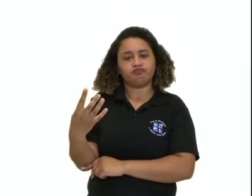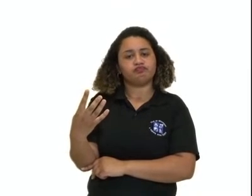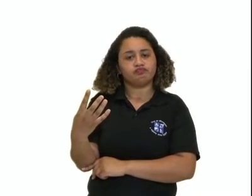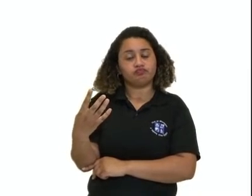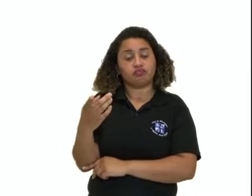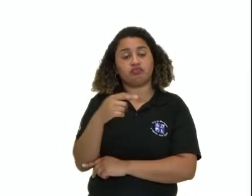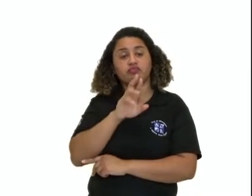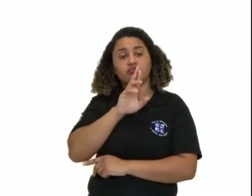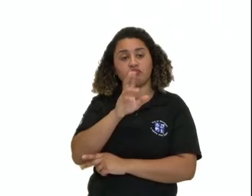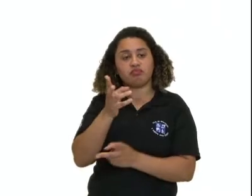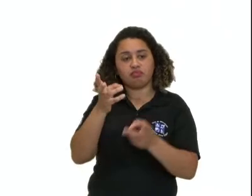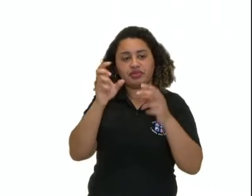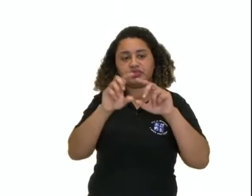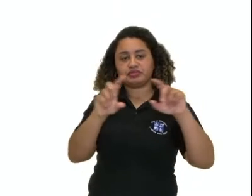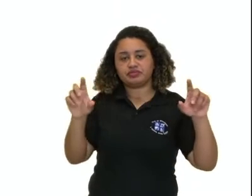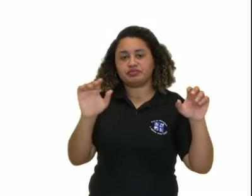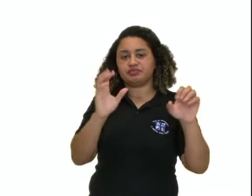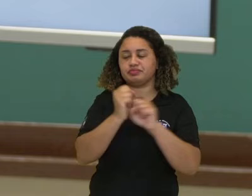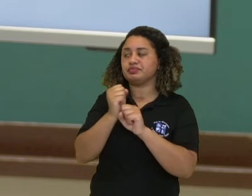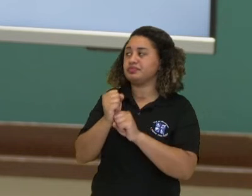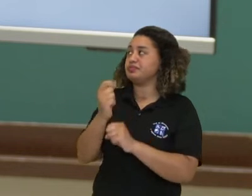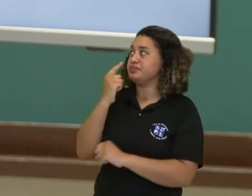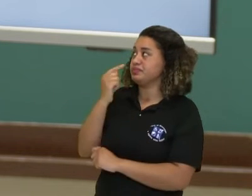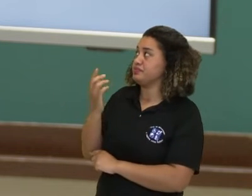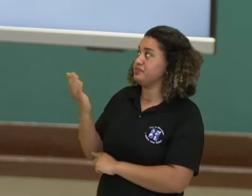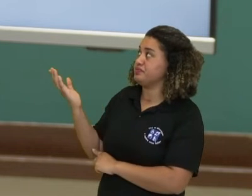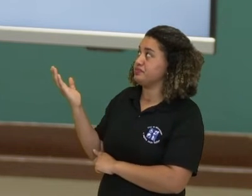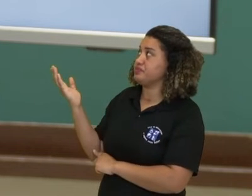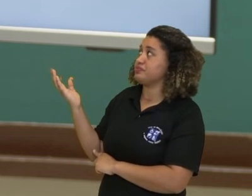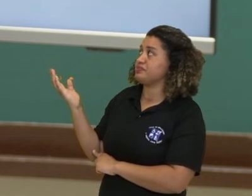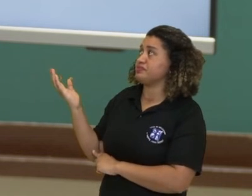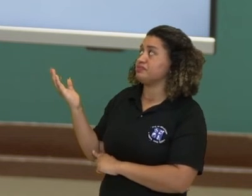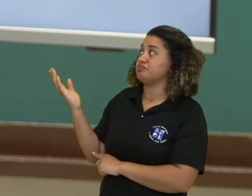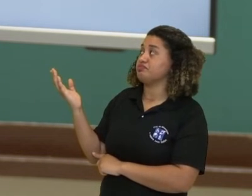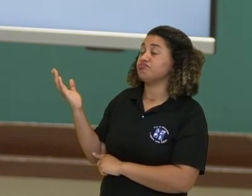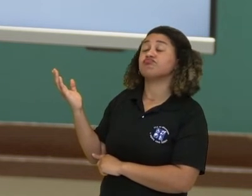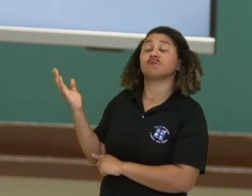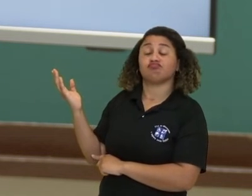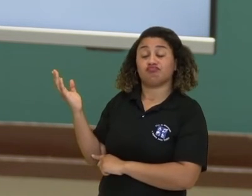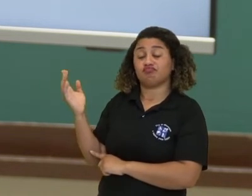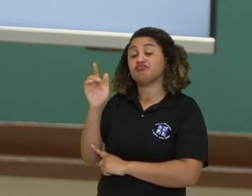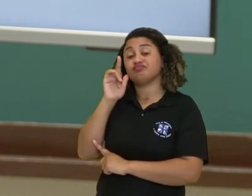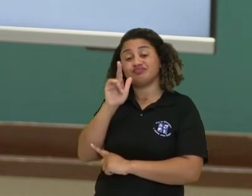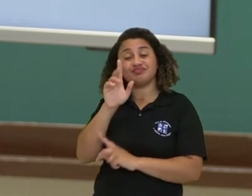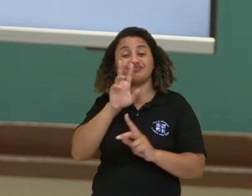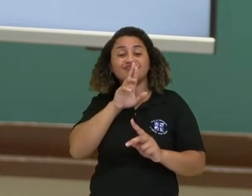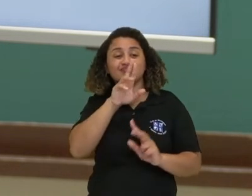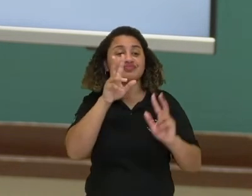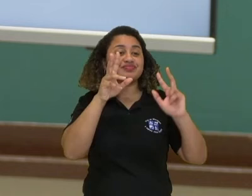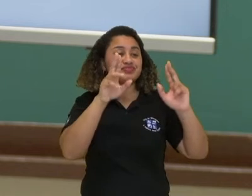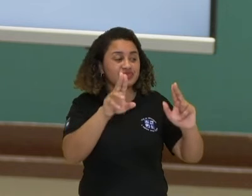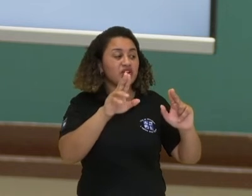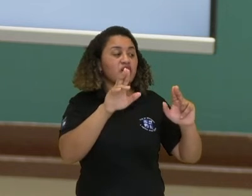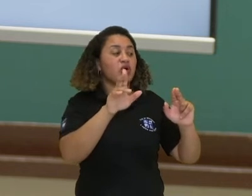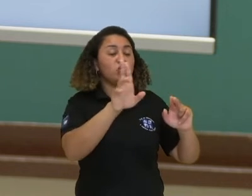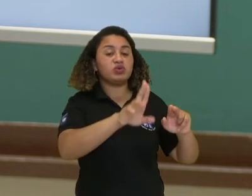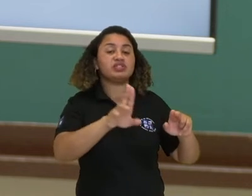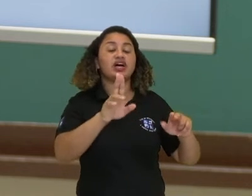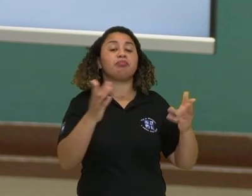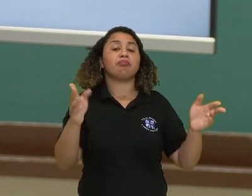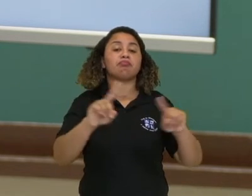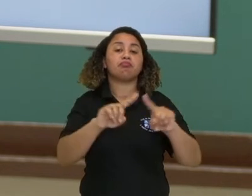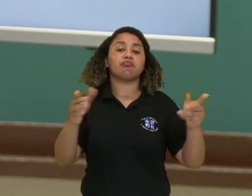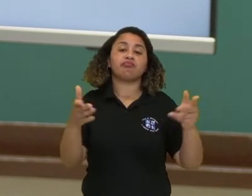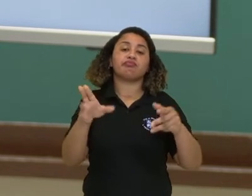1.288, dividiu por 2, 644. Então, chegamos no mesmo resultado, só que agora utilizando a